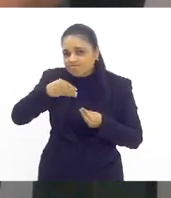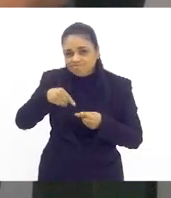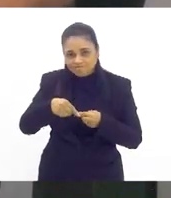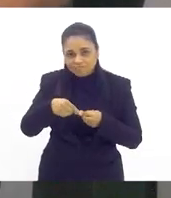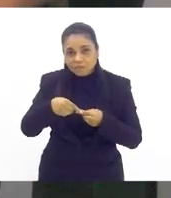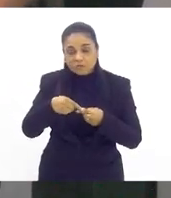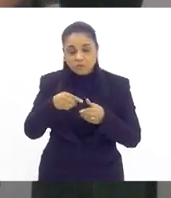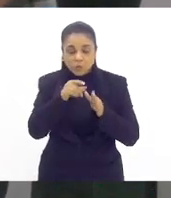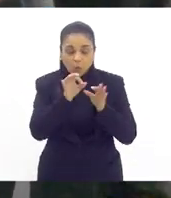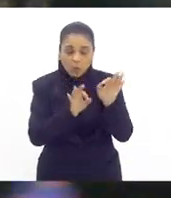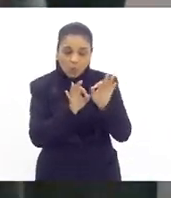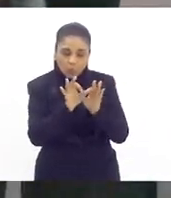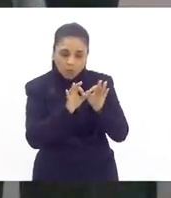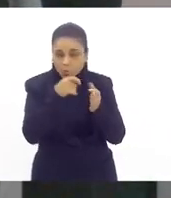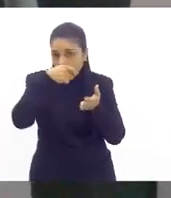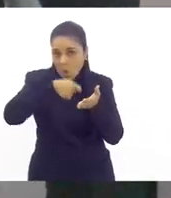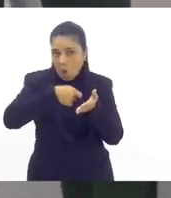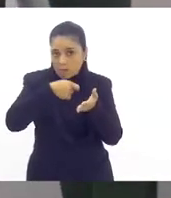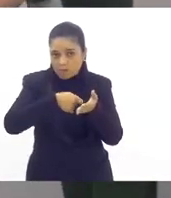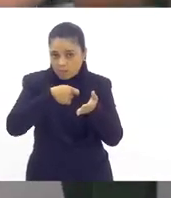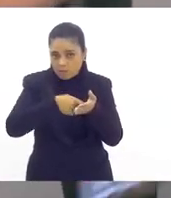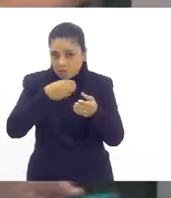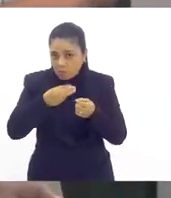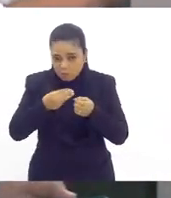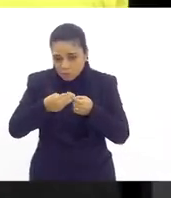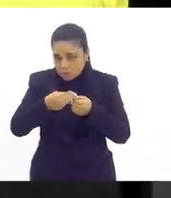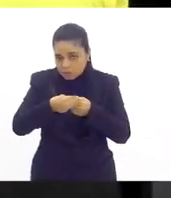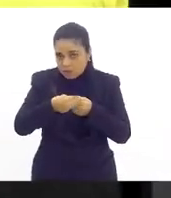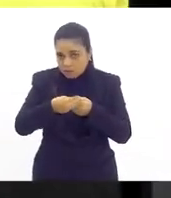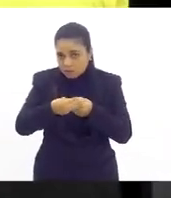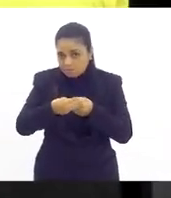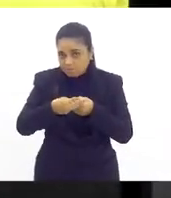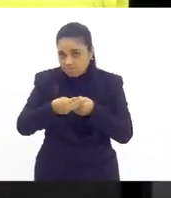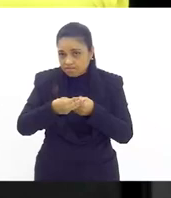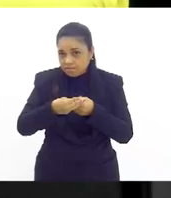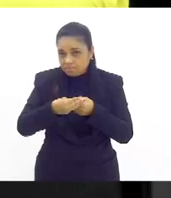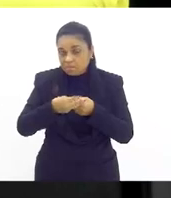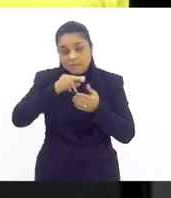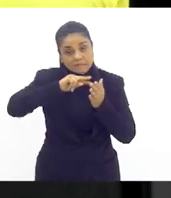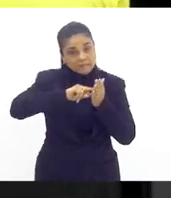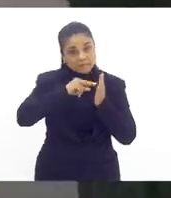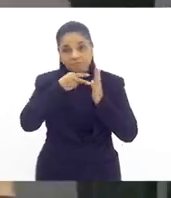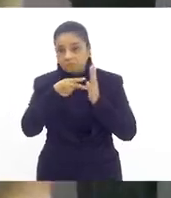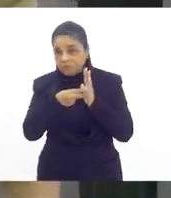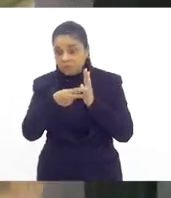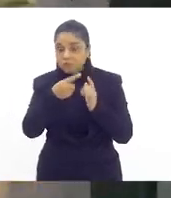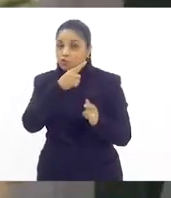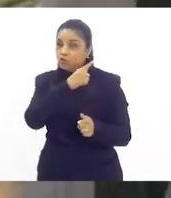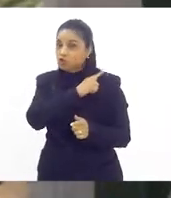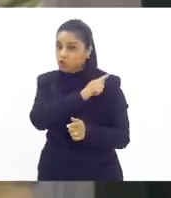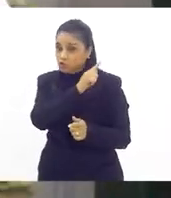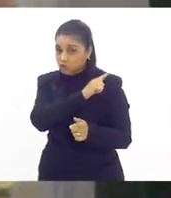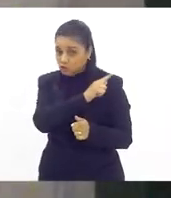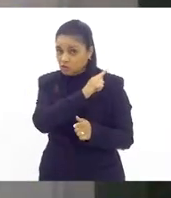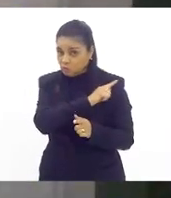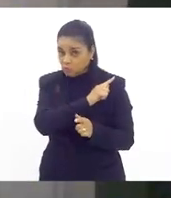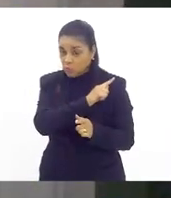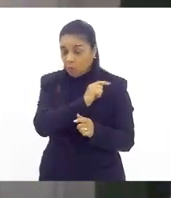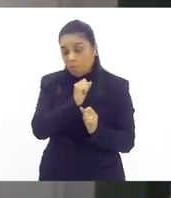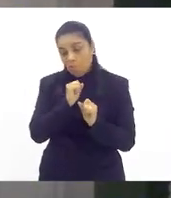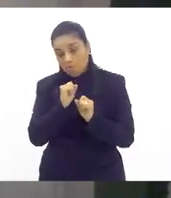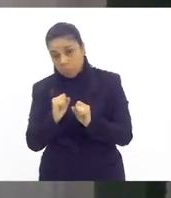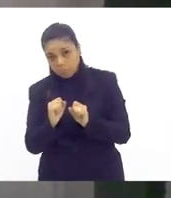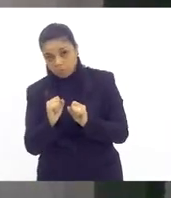obrigatório pelo Município a ser colocado significa que o gestor pode ou não